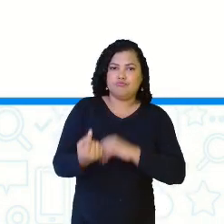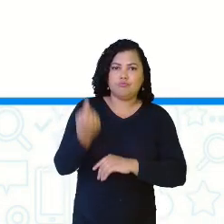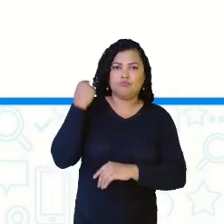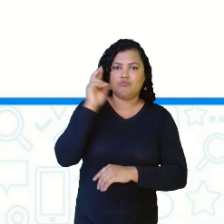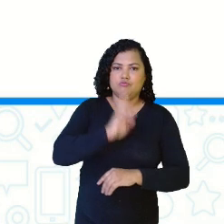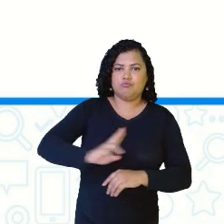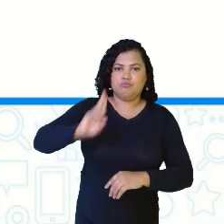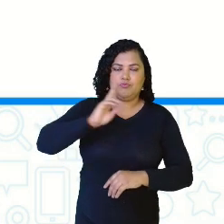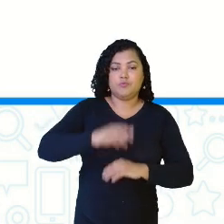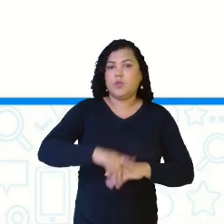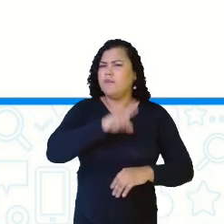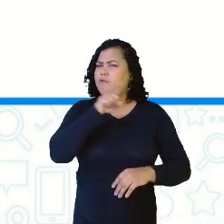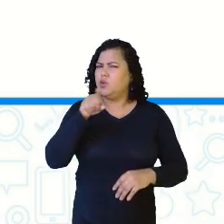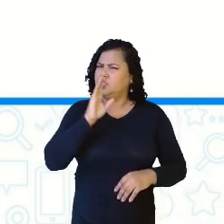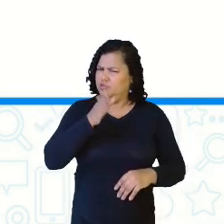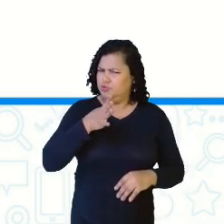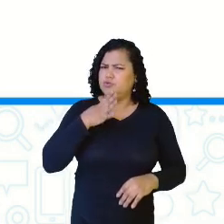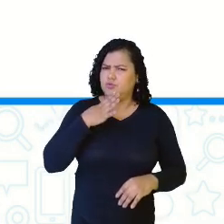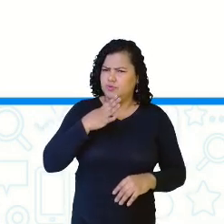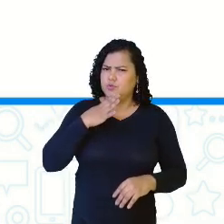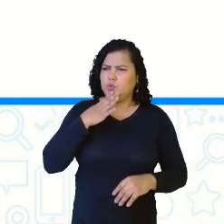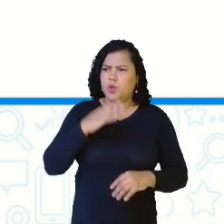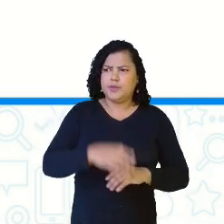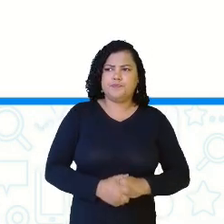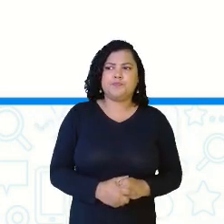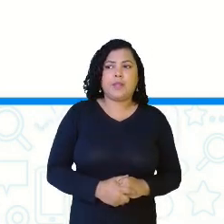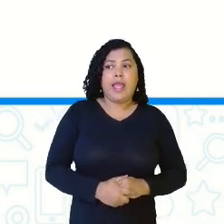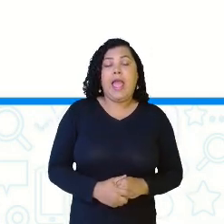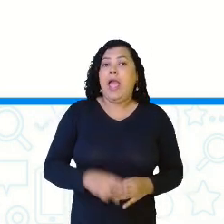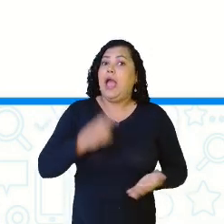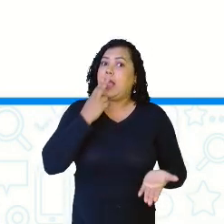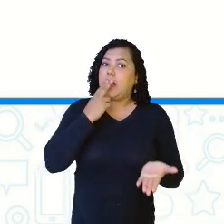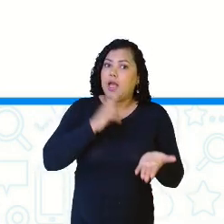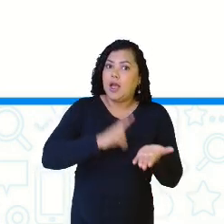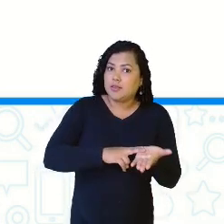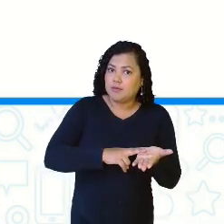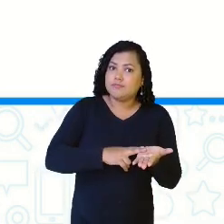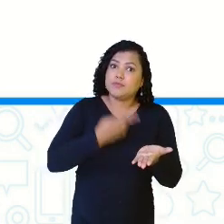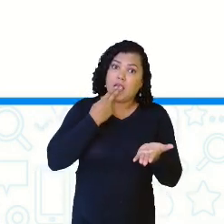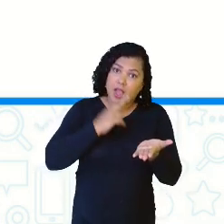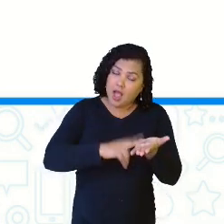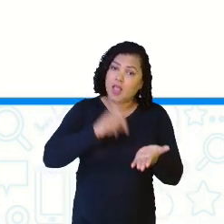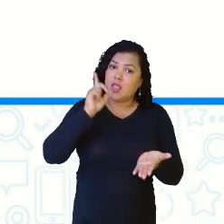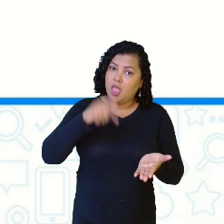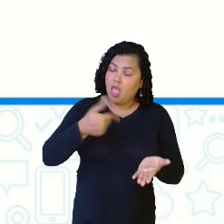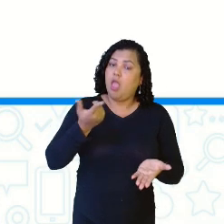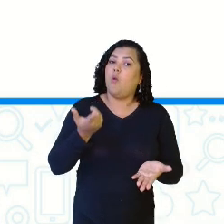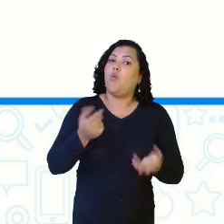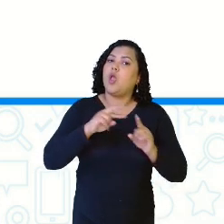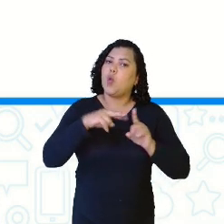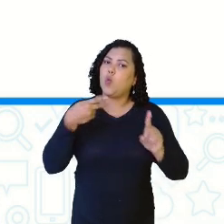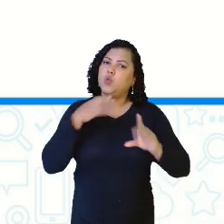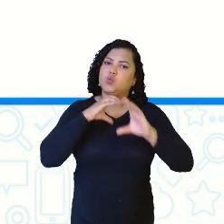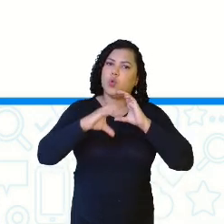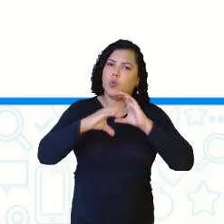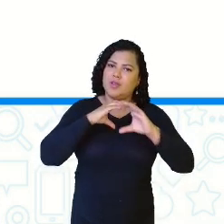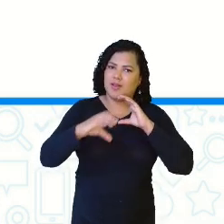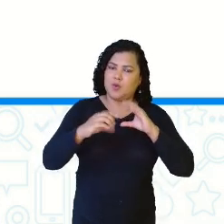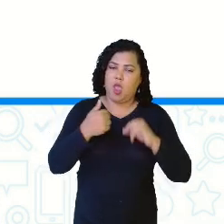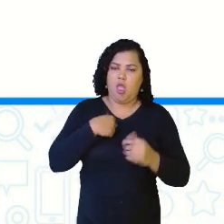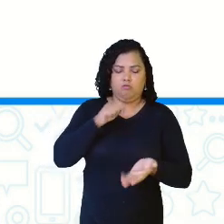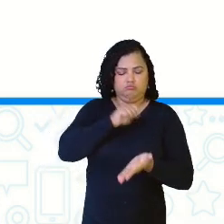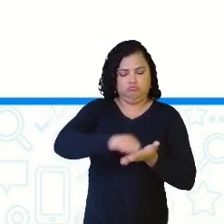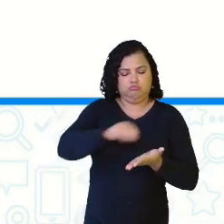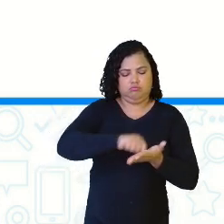de comunicações que vocês já conhecem, não é? Por exemplo, a carta. A carta é um meio de comunicação individual, onde eu escrevo